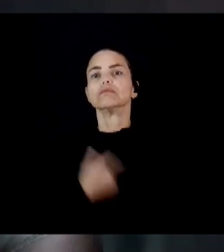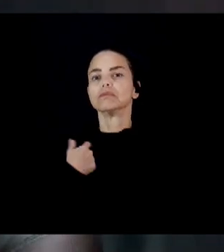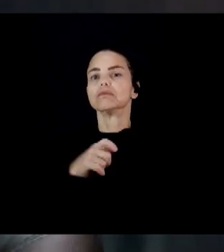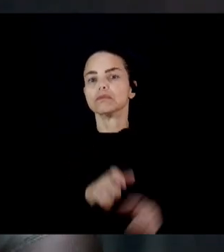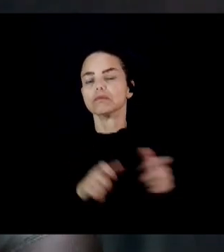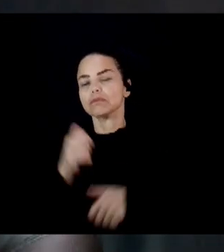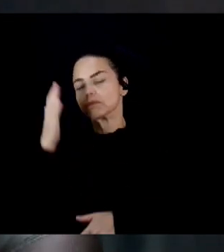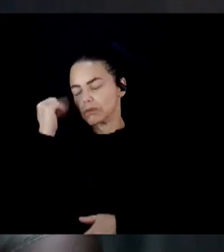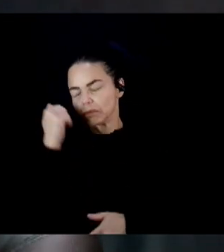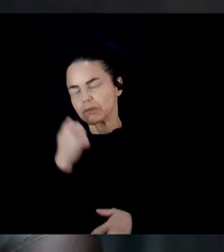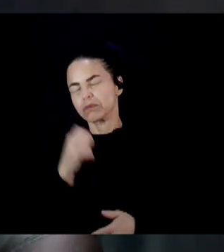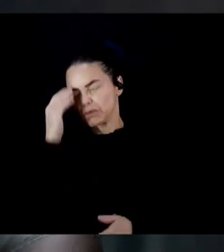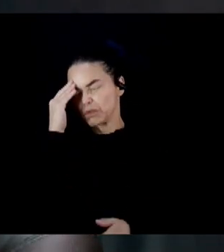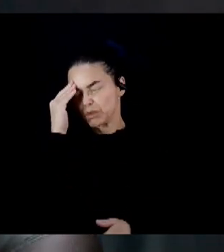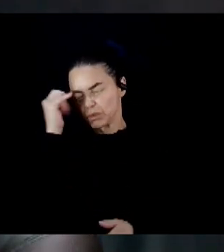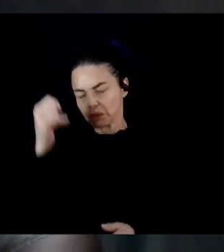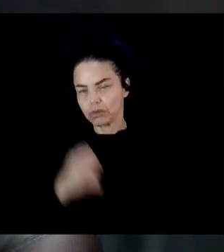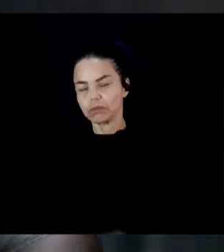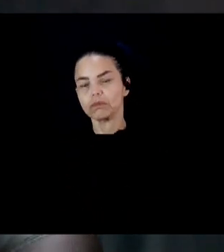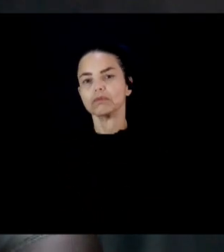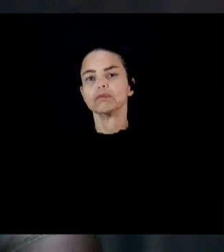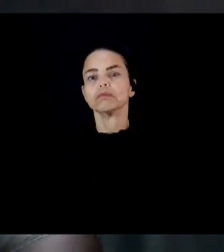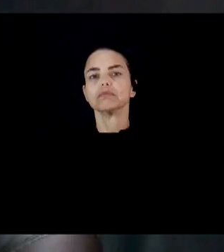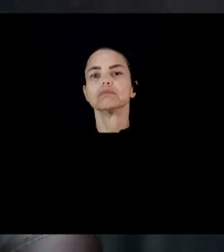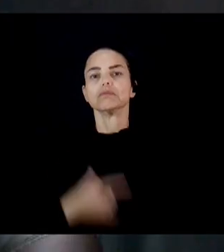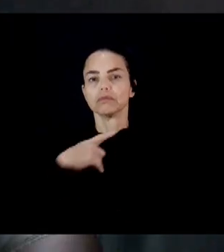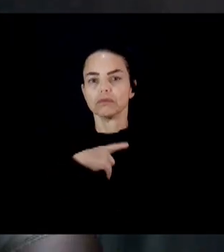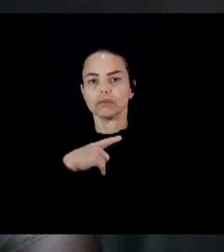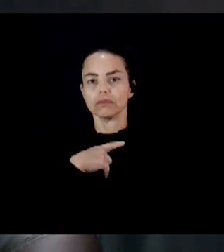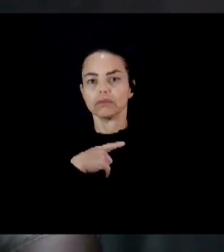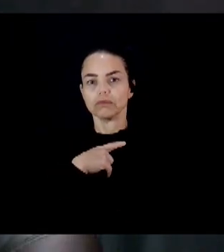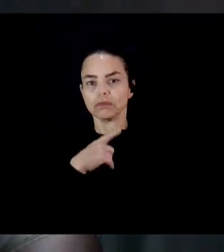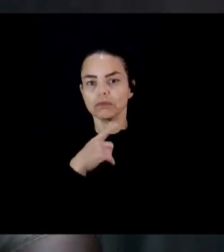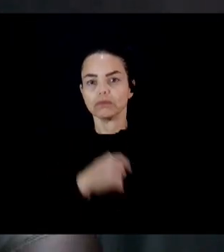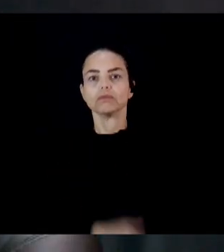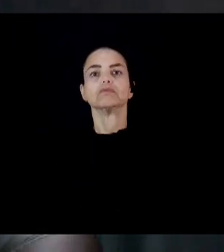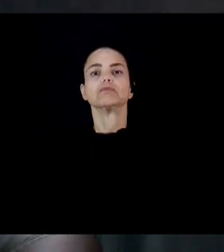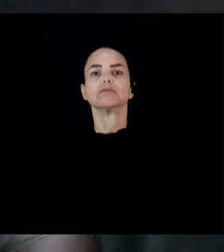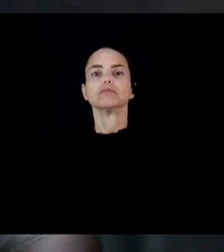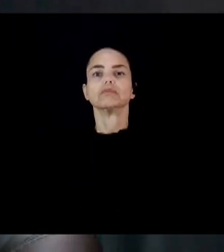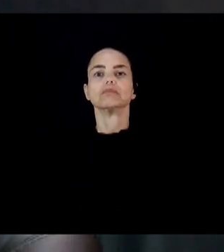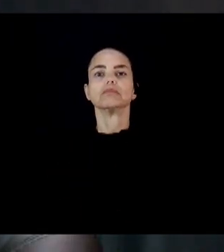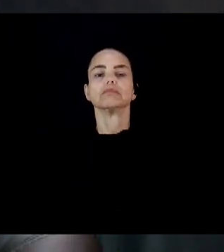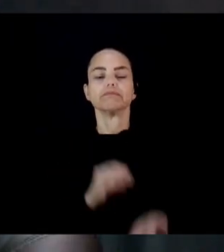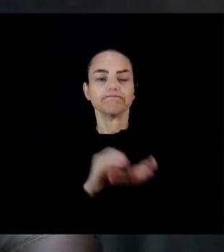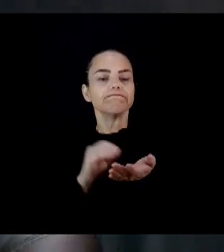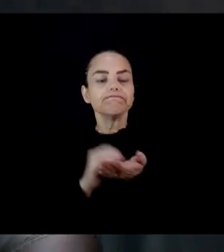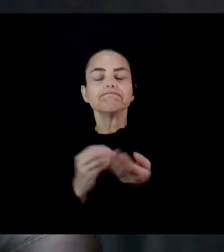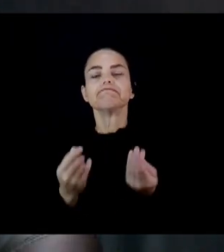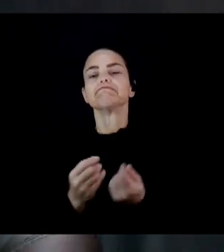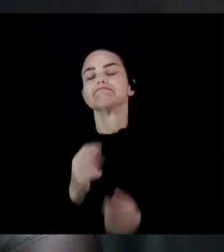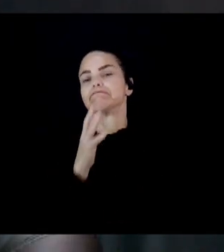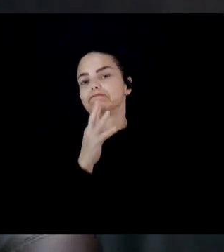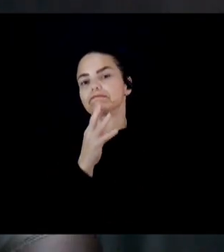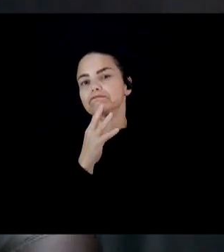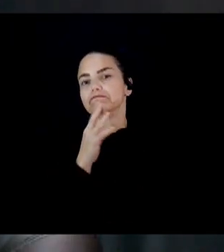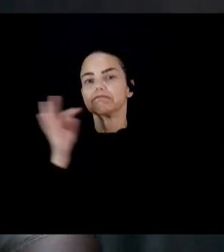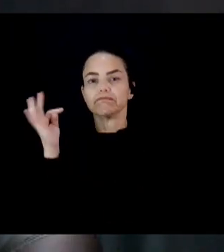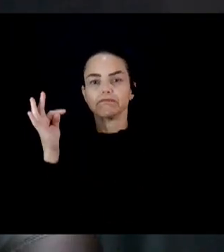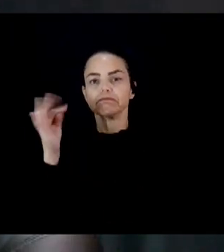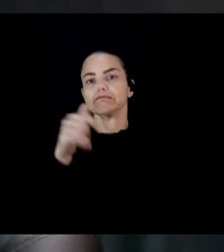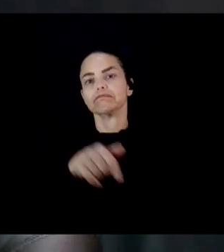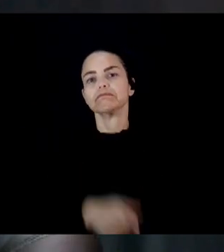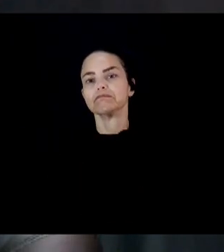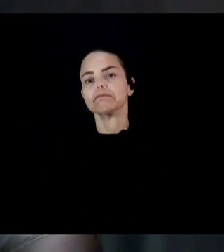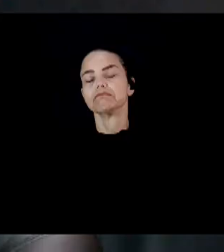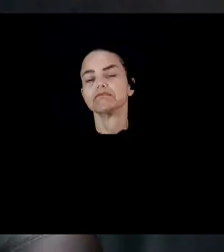muito. Mas talvez ele tenha alguma... falta em algum conhecimento teórico, mas a